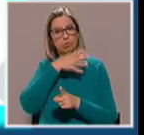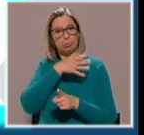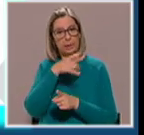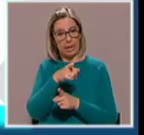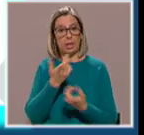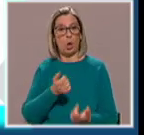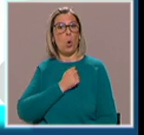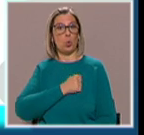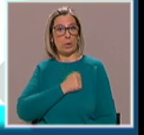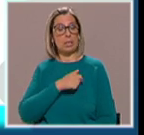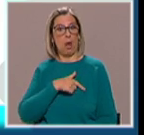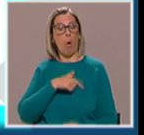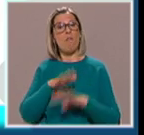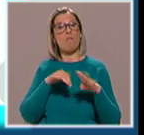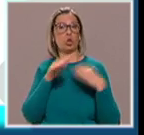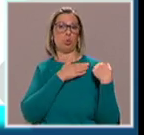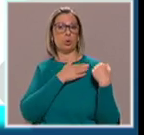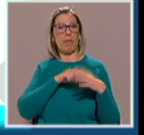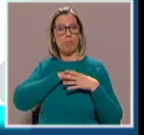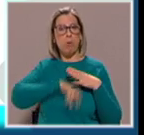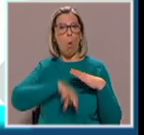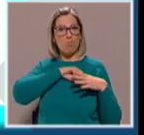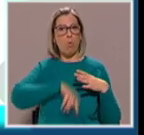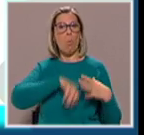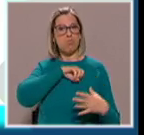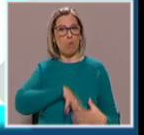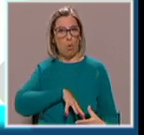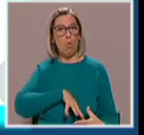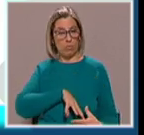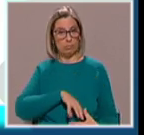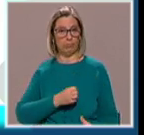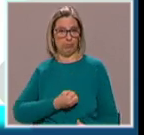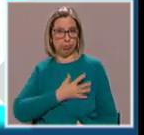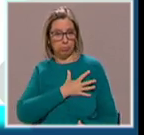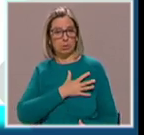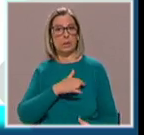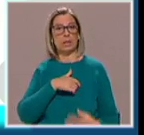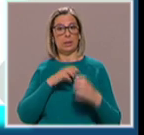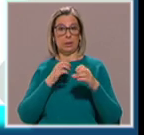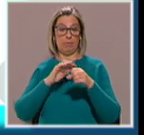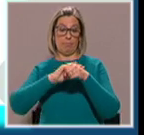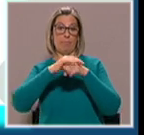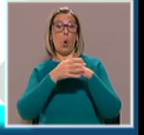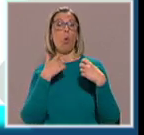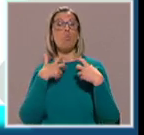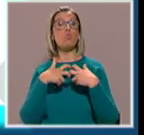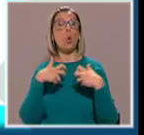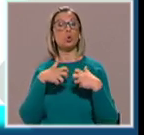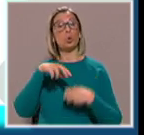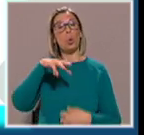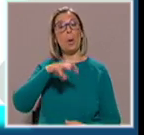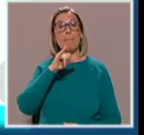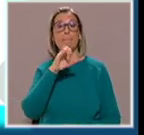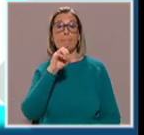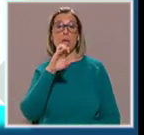cardiovascular responsável por bombear o sangue a todas as partes do nosso corpo. É constituído por um músculo cardíaco que se chama miocárdio.